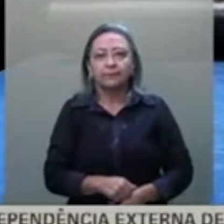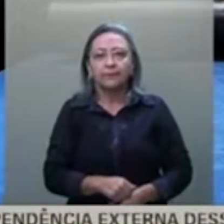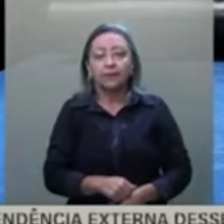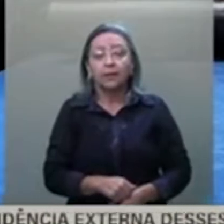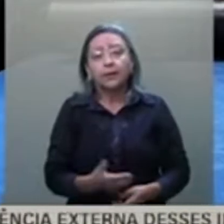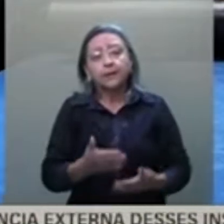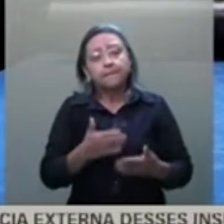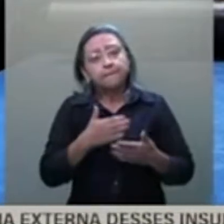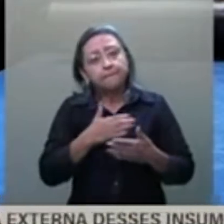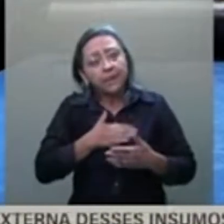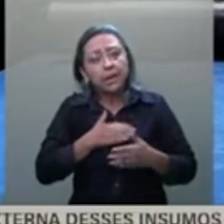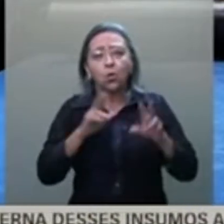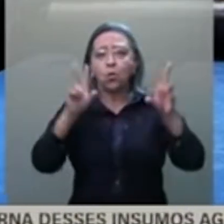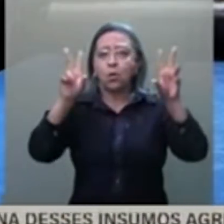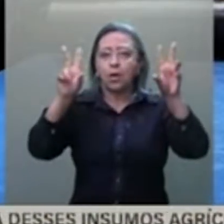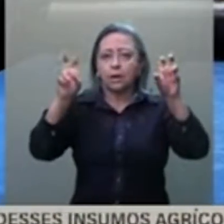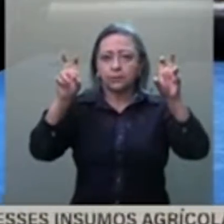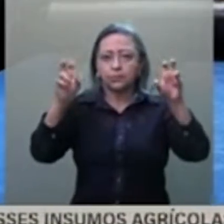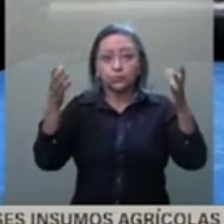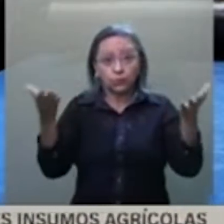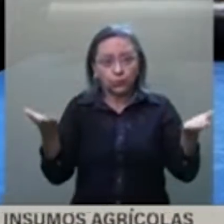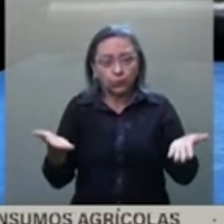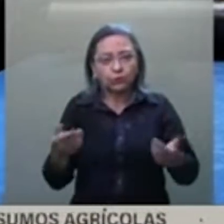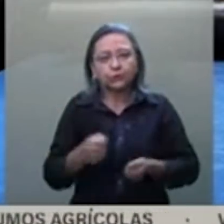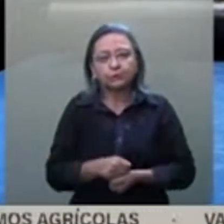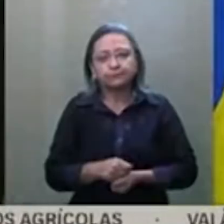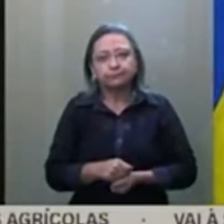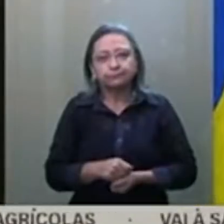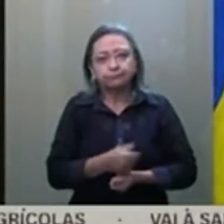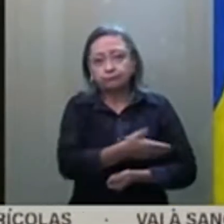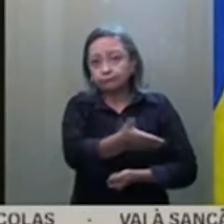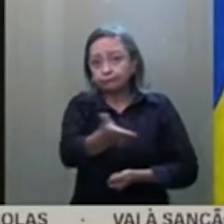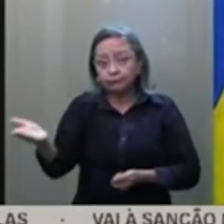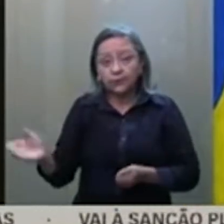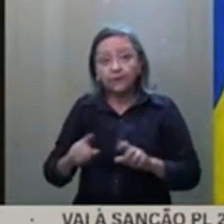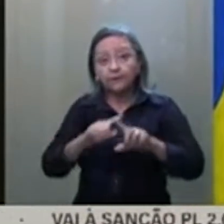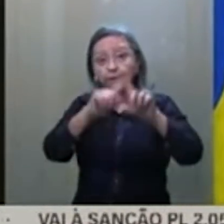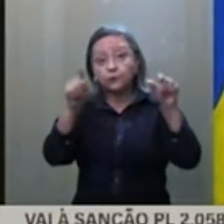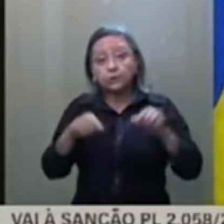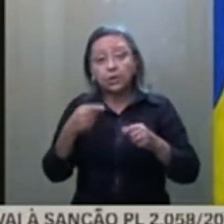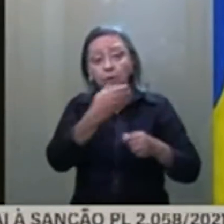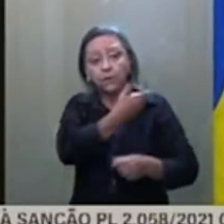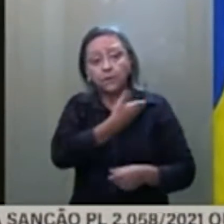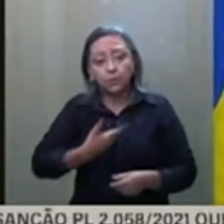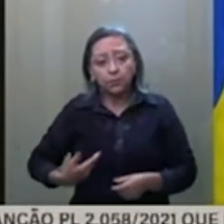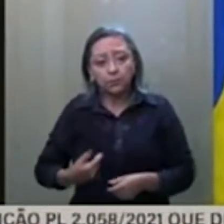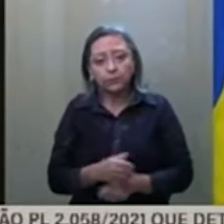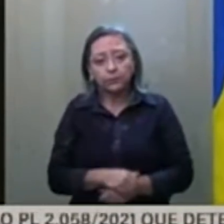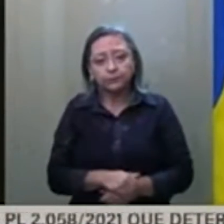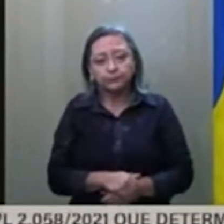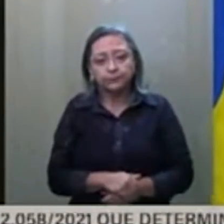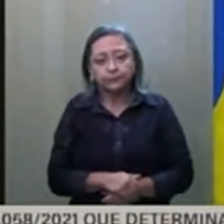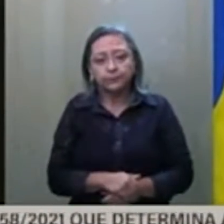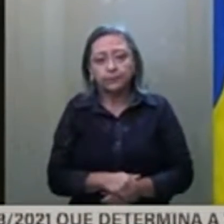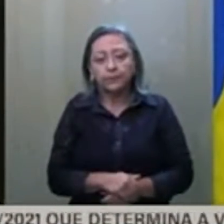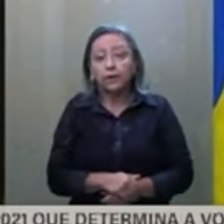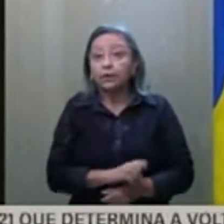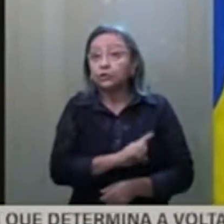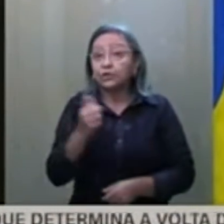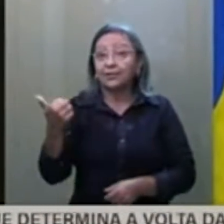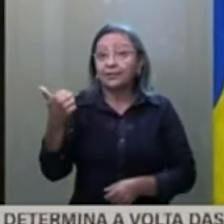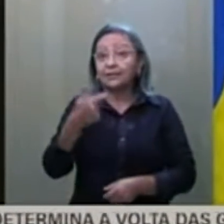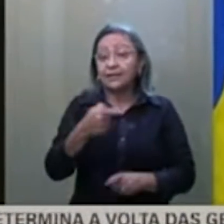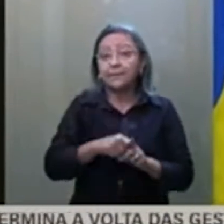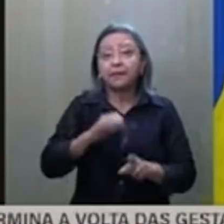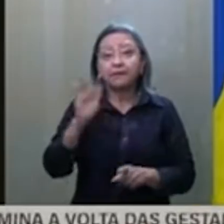e o meu assunto hoje como seu empregado público Jorge Kajuru 17